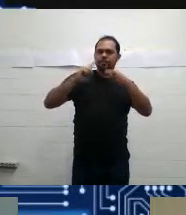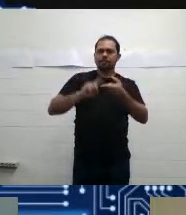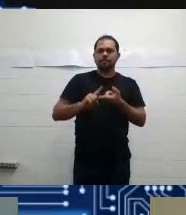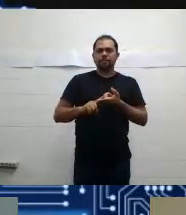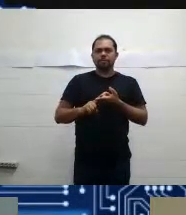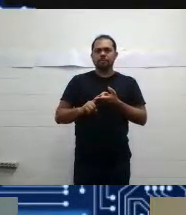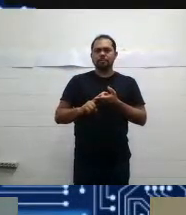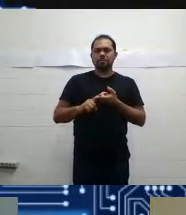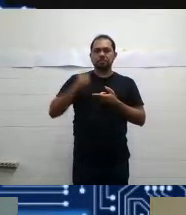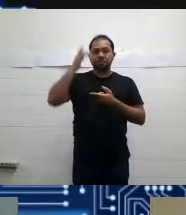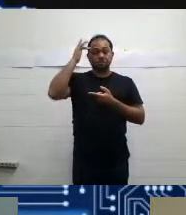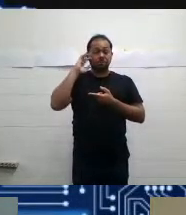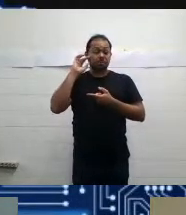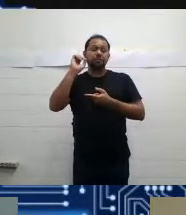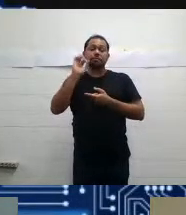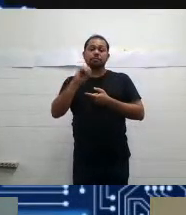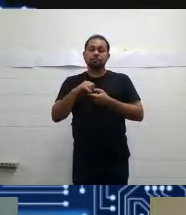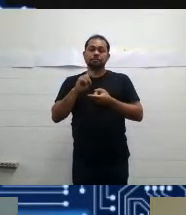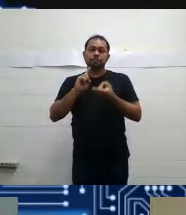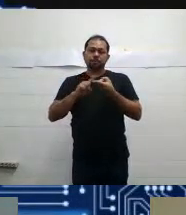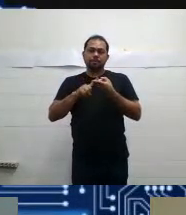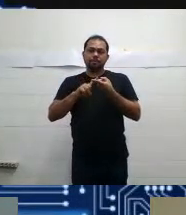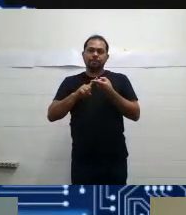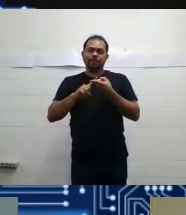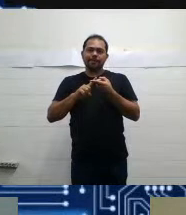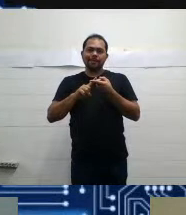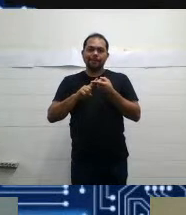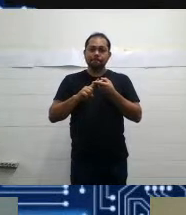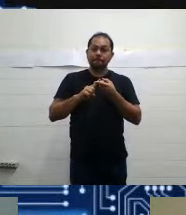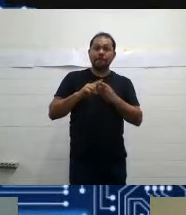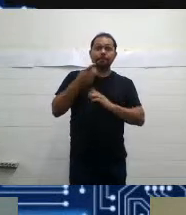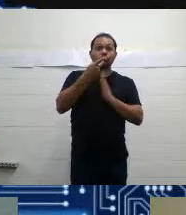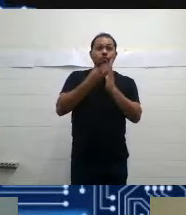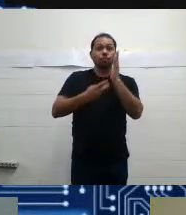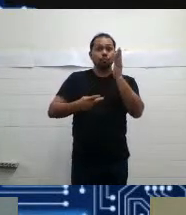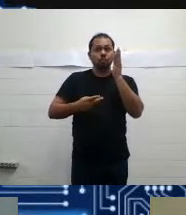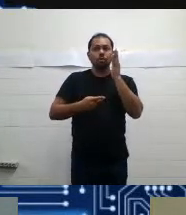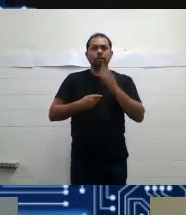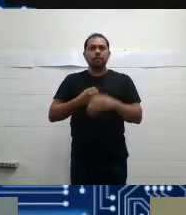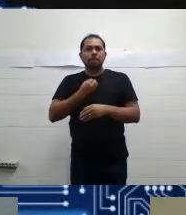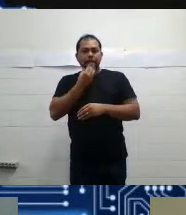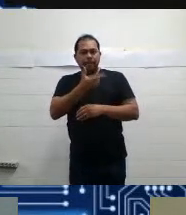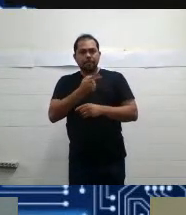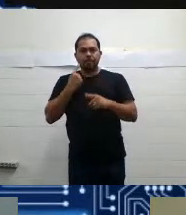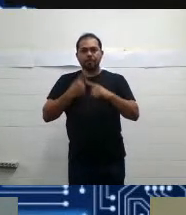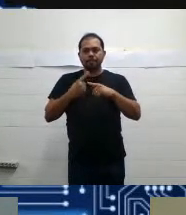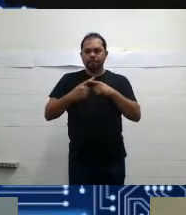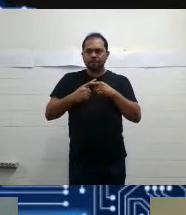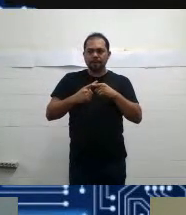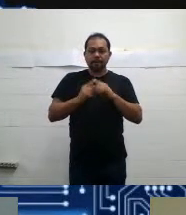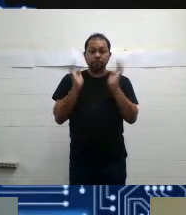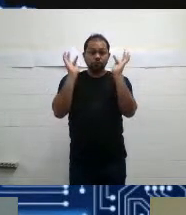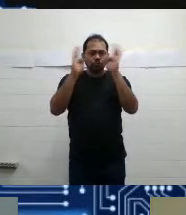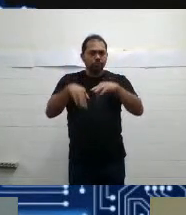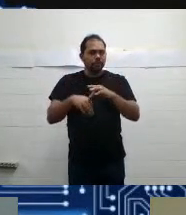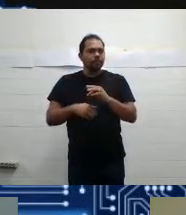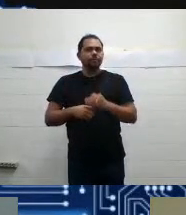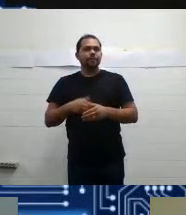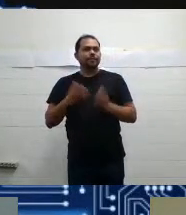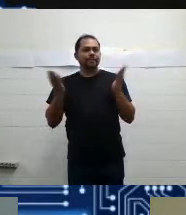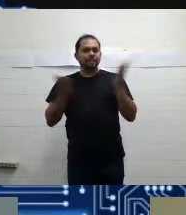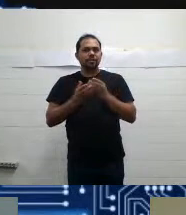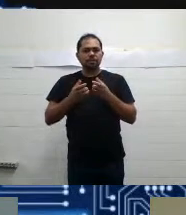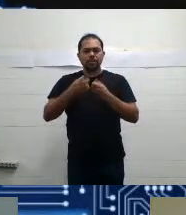Eu acho que também é um ganho para o programa, ao mesmo tempo, esse desafio, porque no final você sai com uma bagagem,